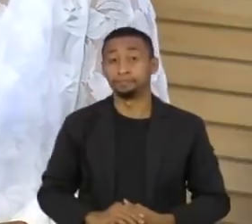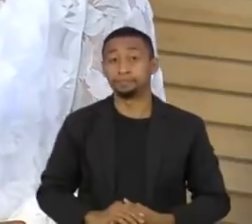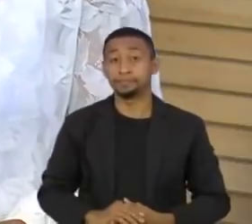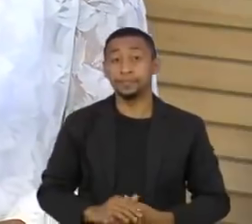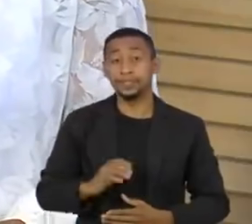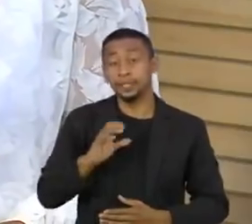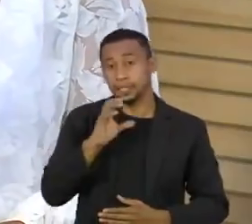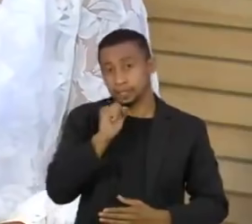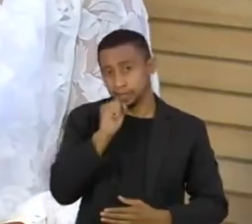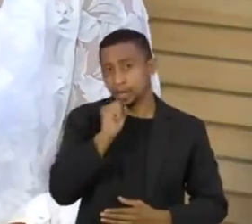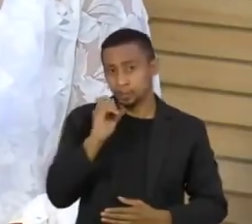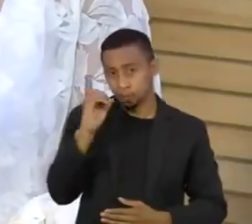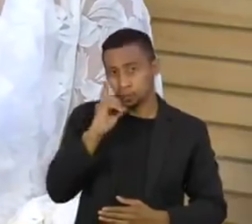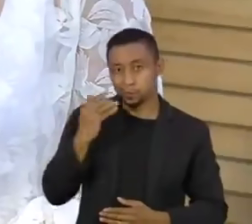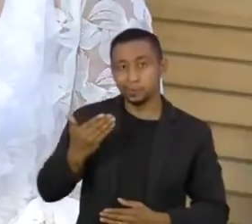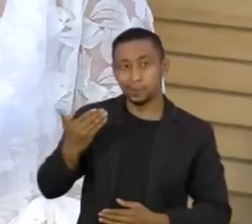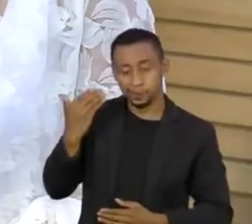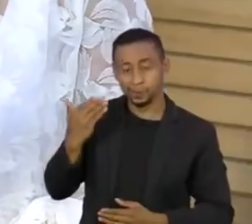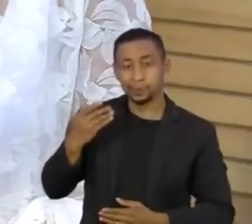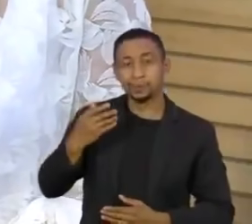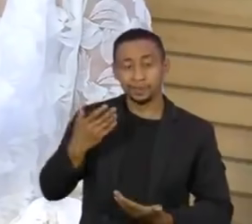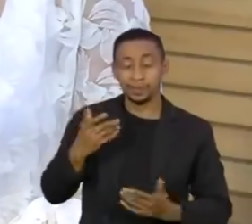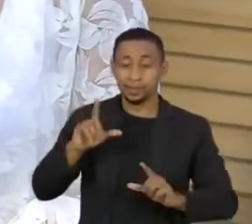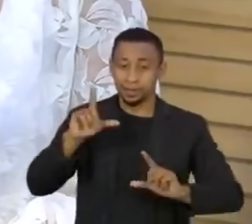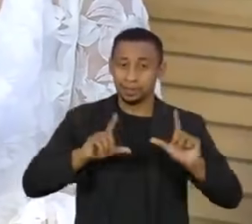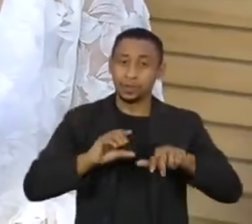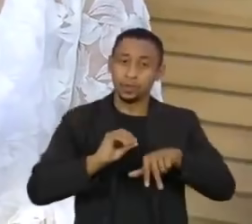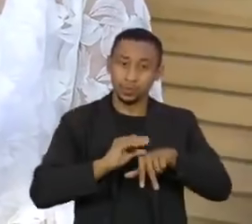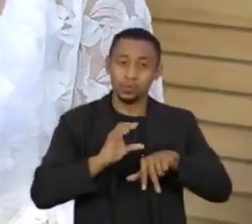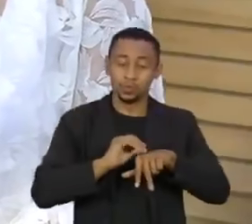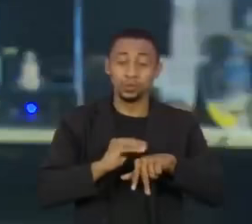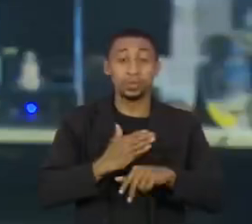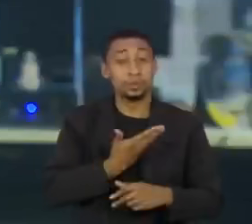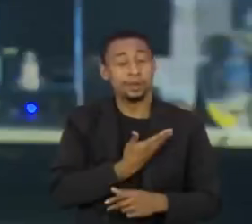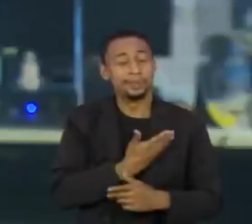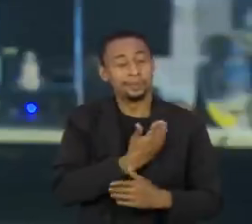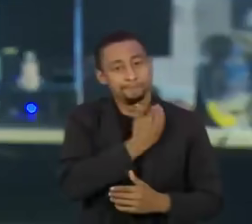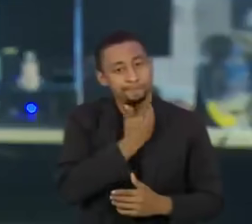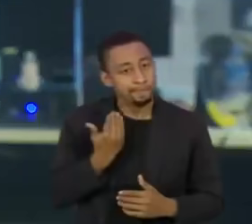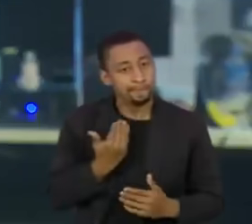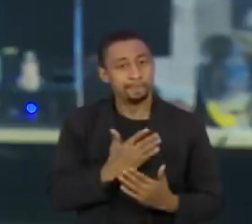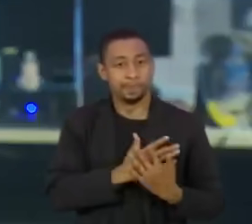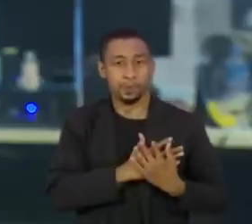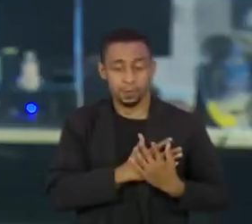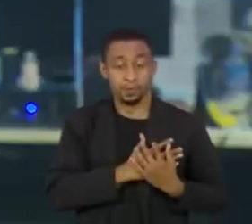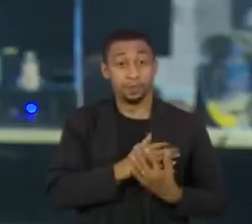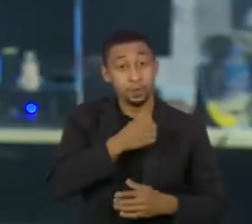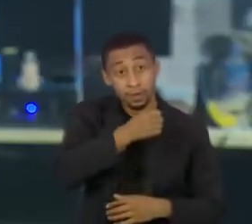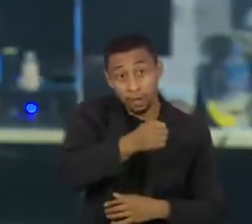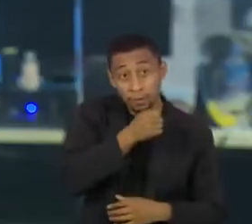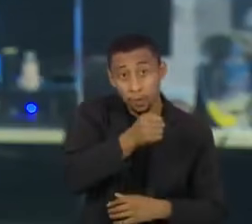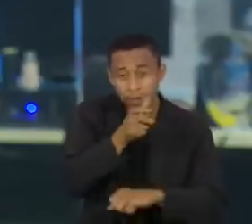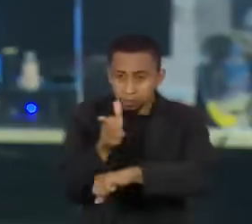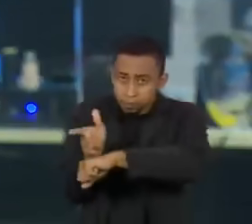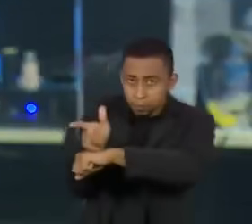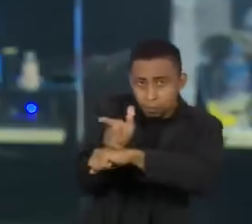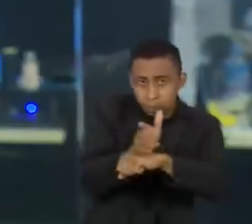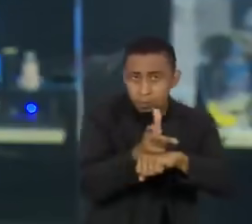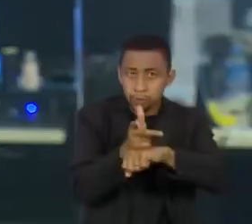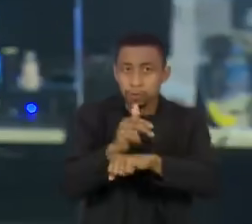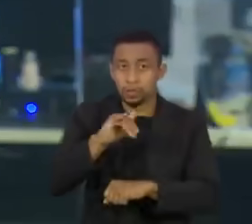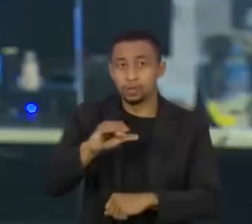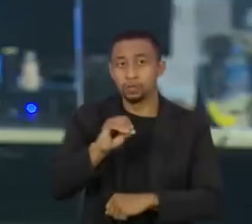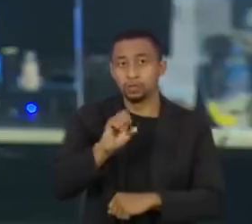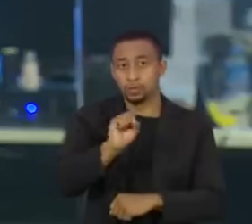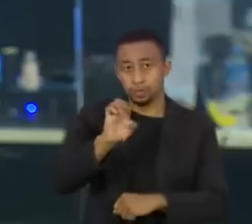Neste final de semana, nós aqui da TV Cultura também perdemos um amigo. O repórter cinematográfico José Antônio Gomes, alguém